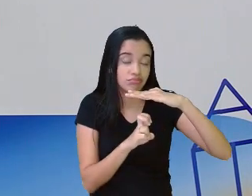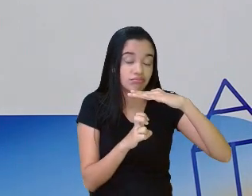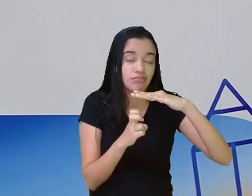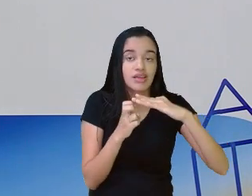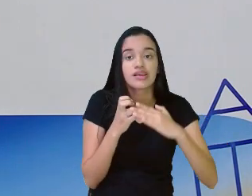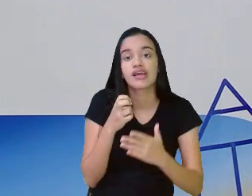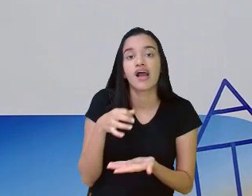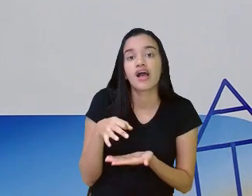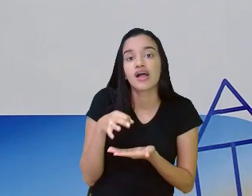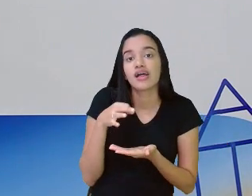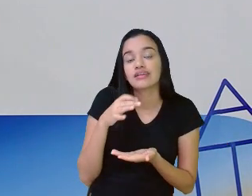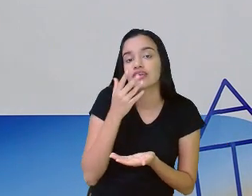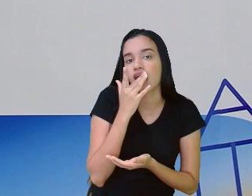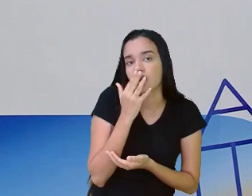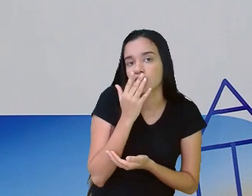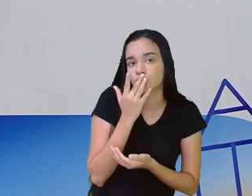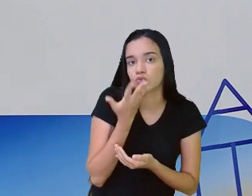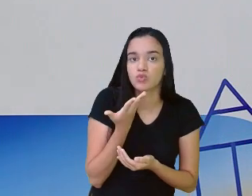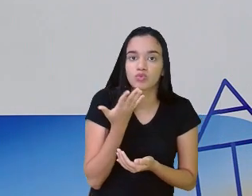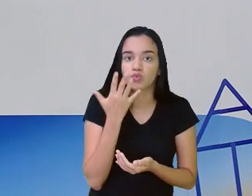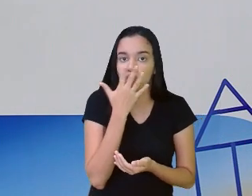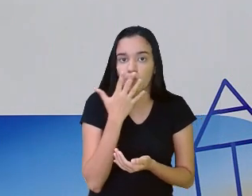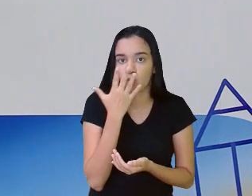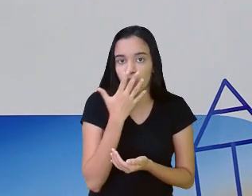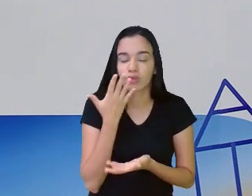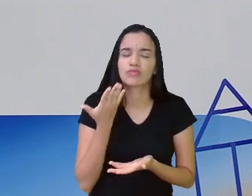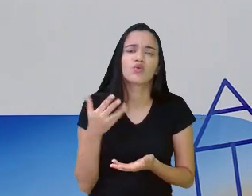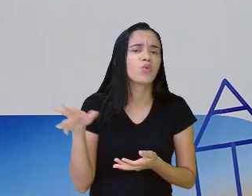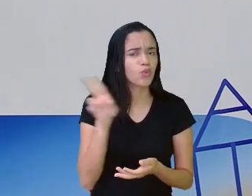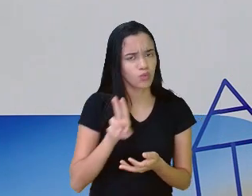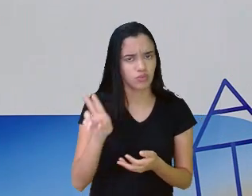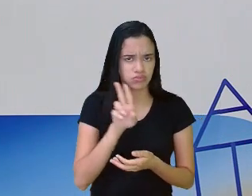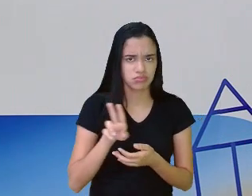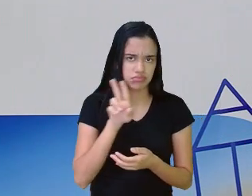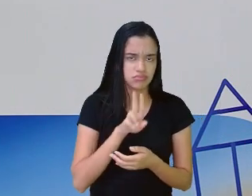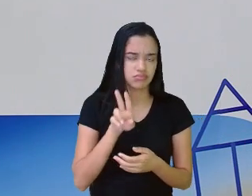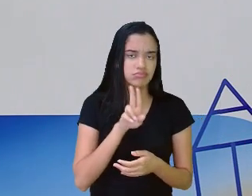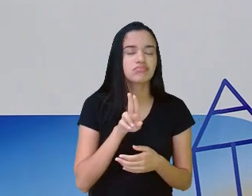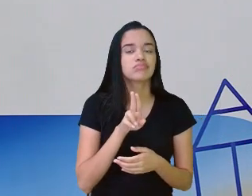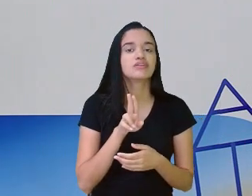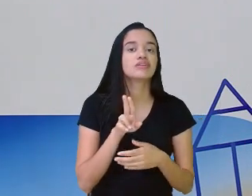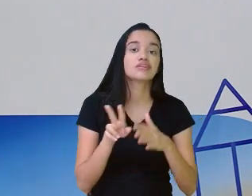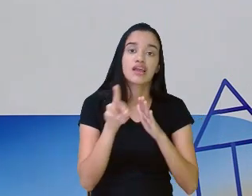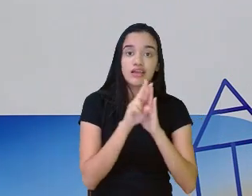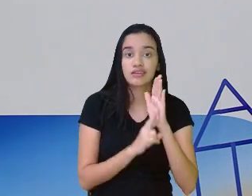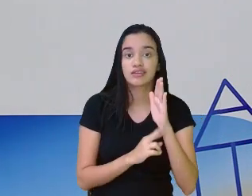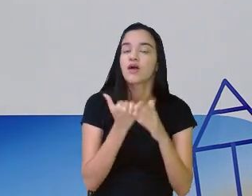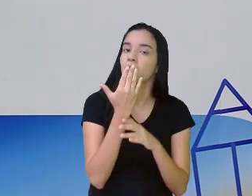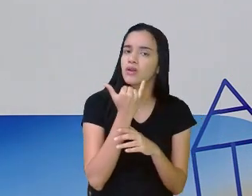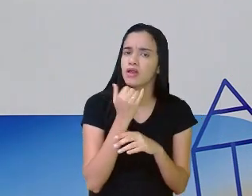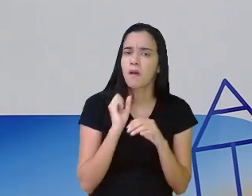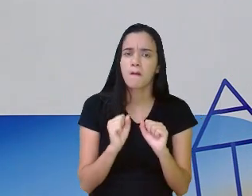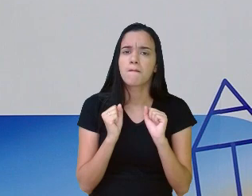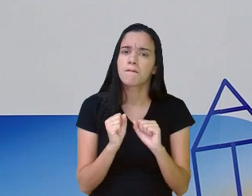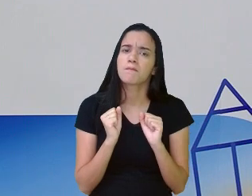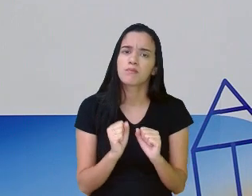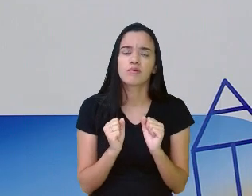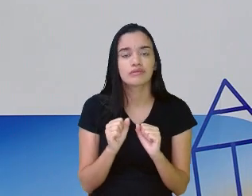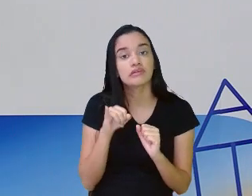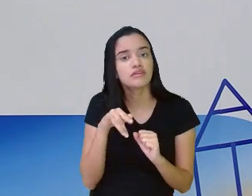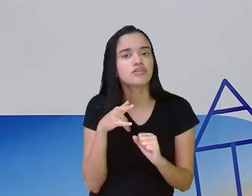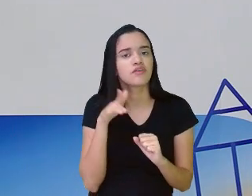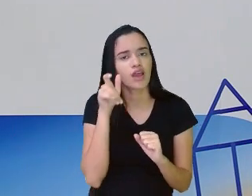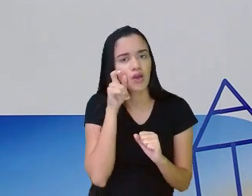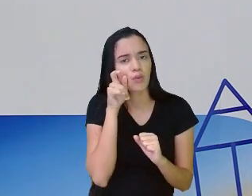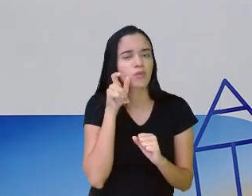açúcar, e por aí vai. A gente utiliza muito em receita culinária. Você pode, se tiver curiosidade,